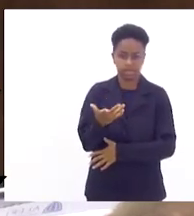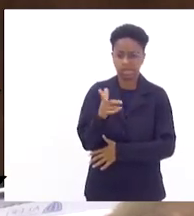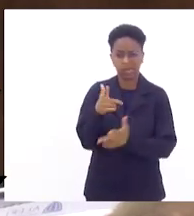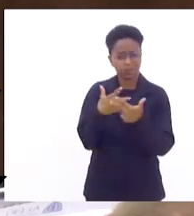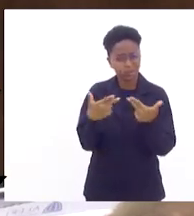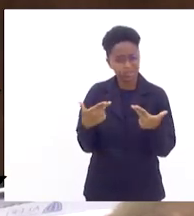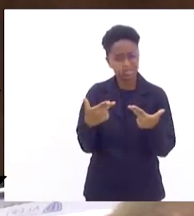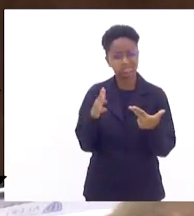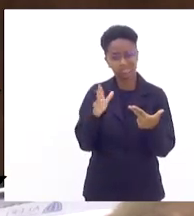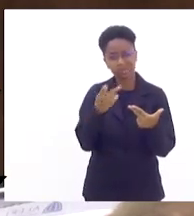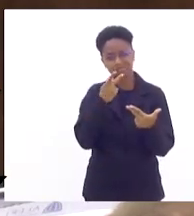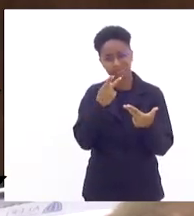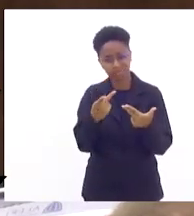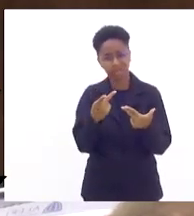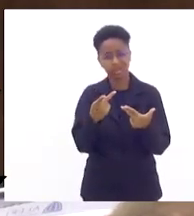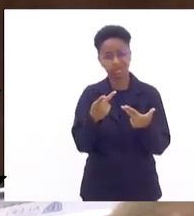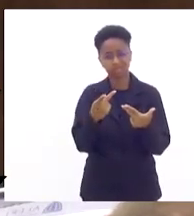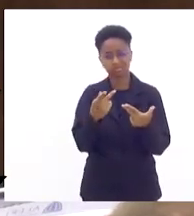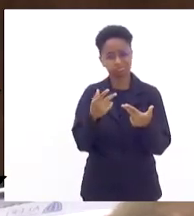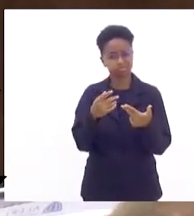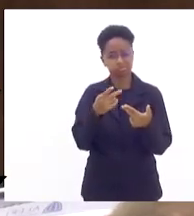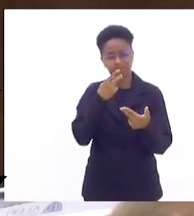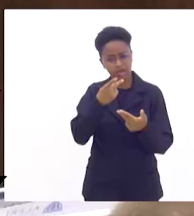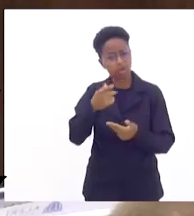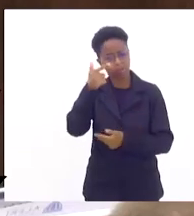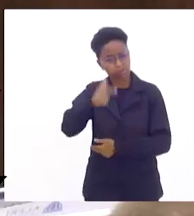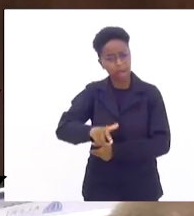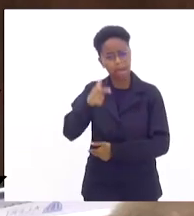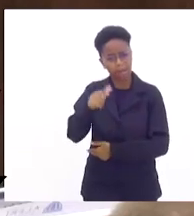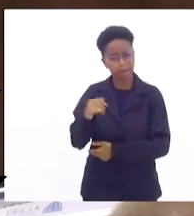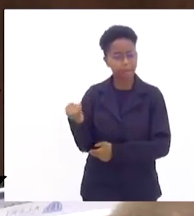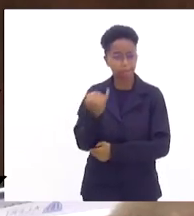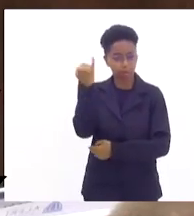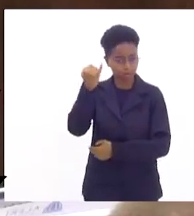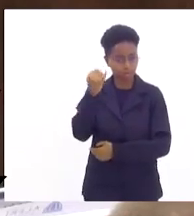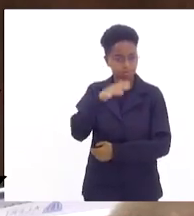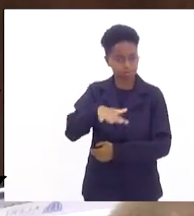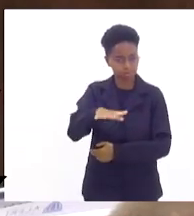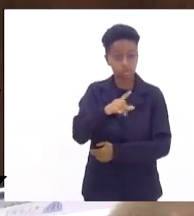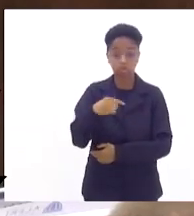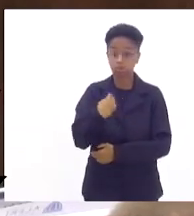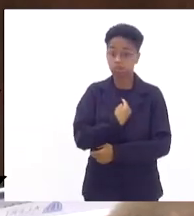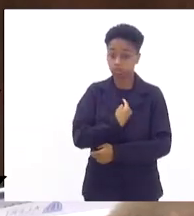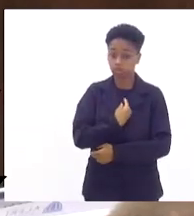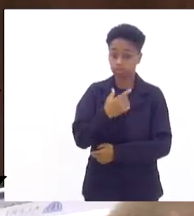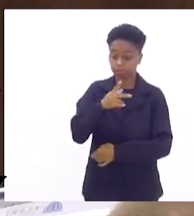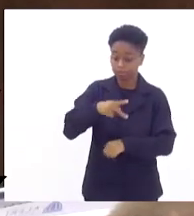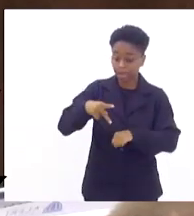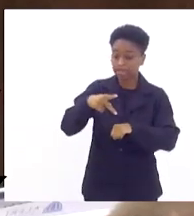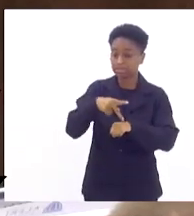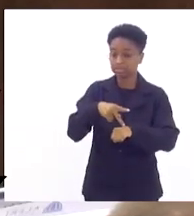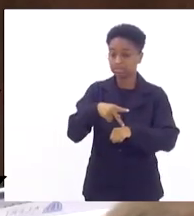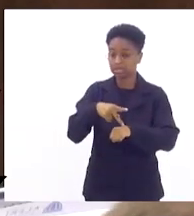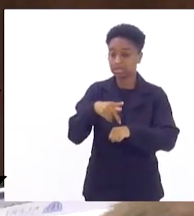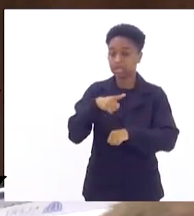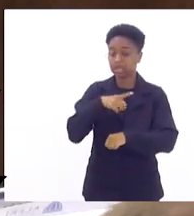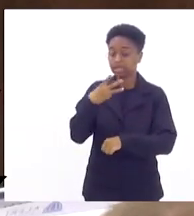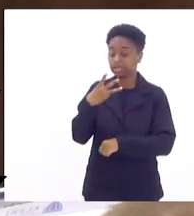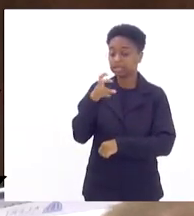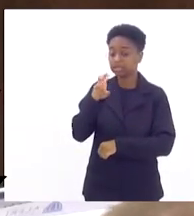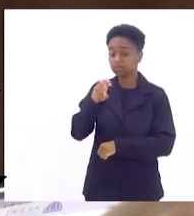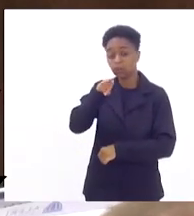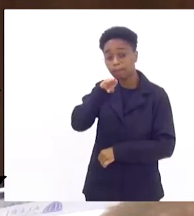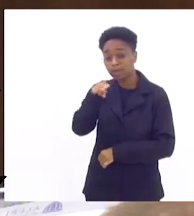foi dita lá de forma assim, muito contundente, importante para todo mundo, nós somos um país em que 35 milhões